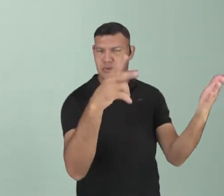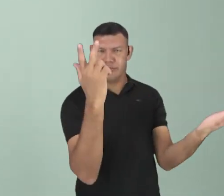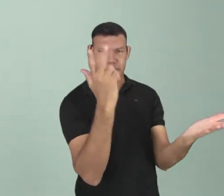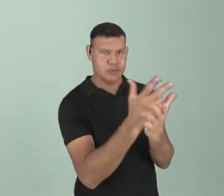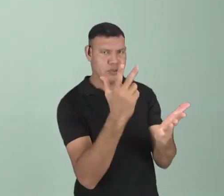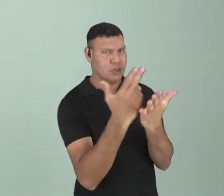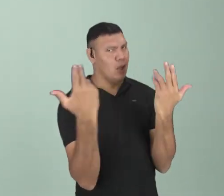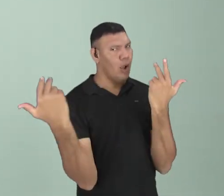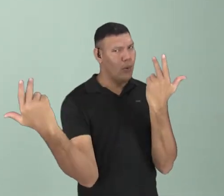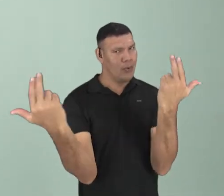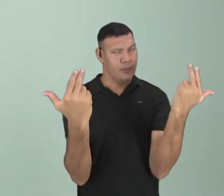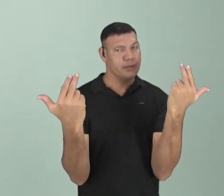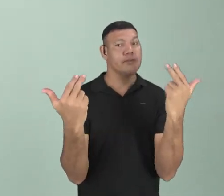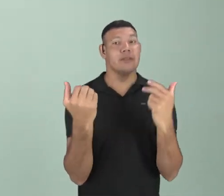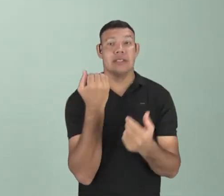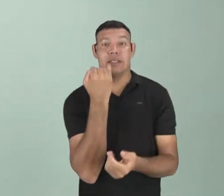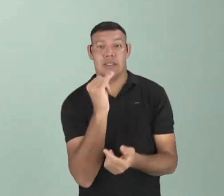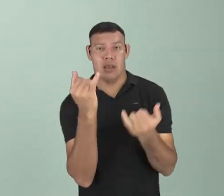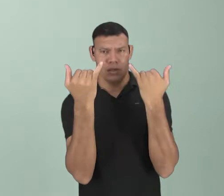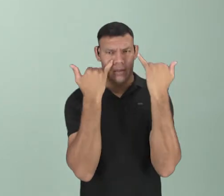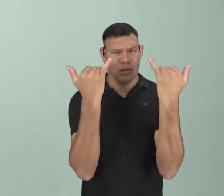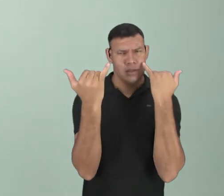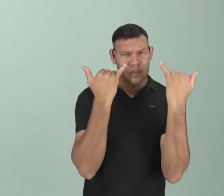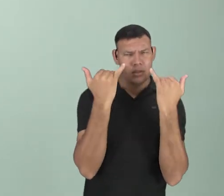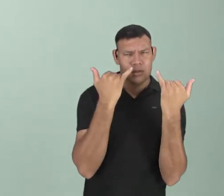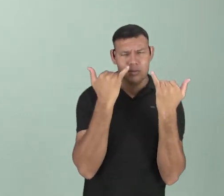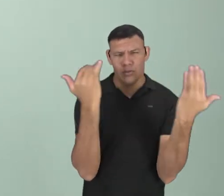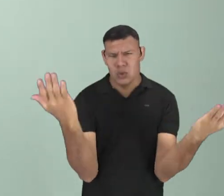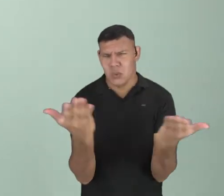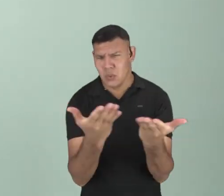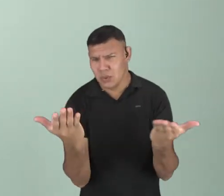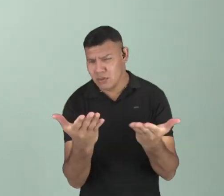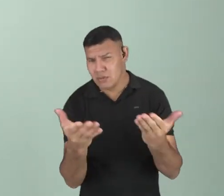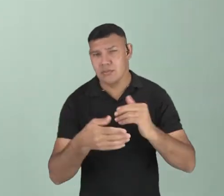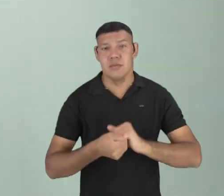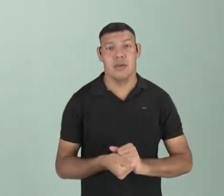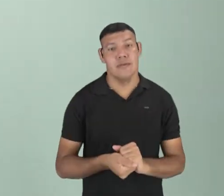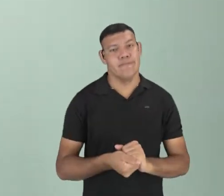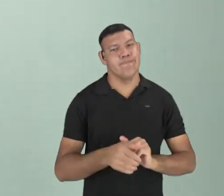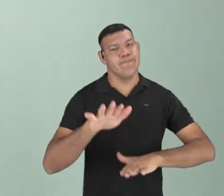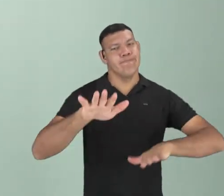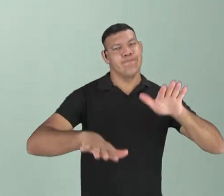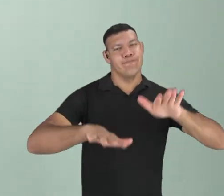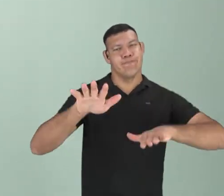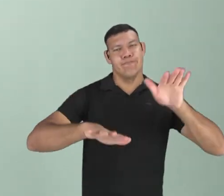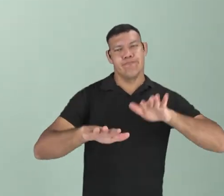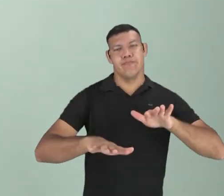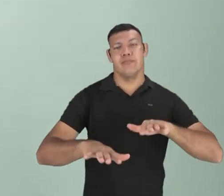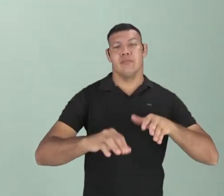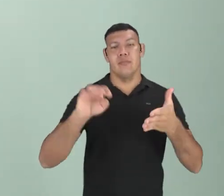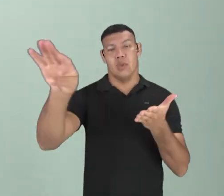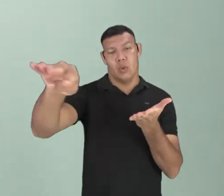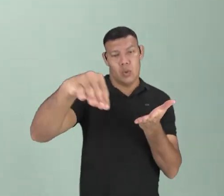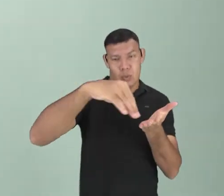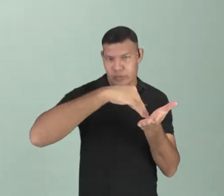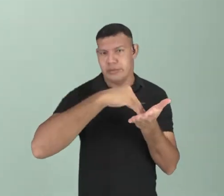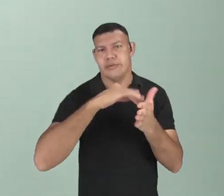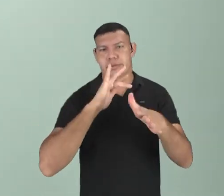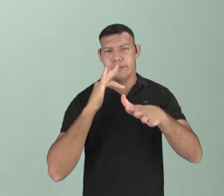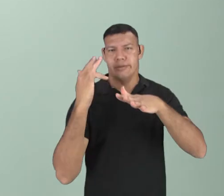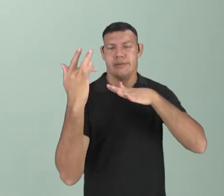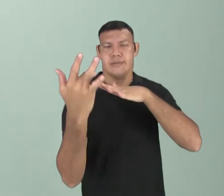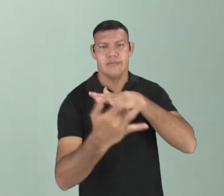ou se essa notícia realmente está em alta. Porque às vezes você recebe uma notícia em uma